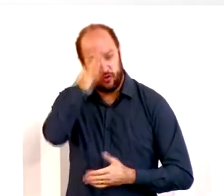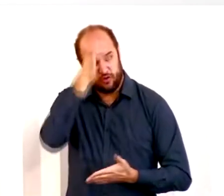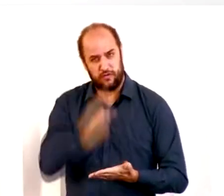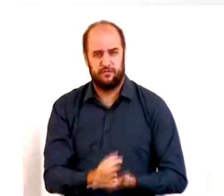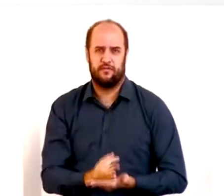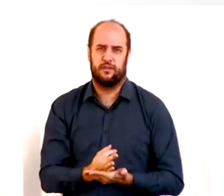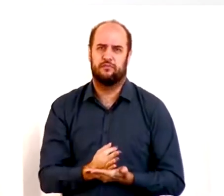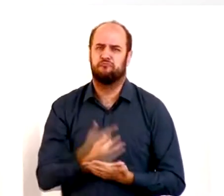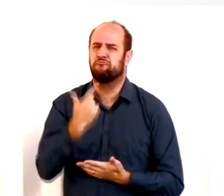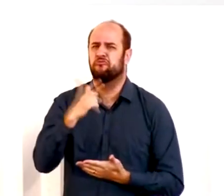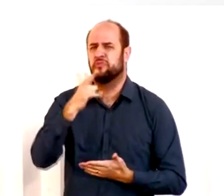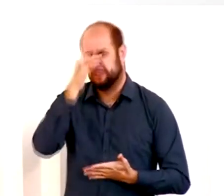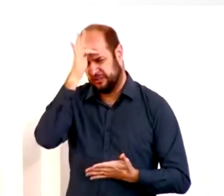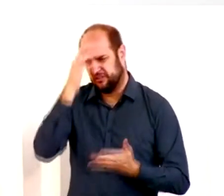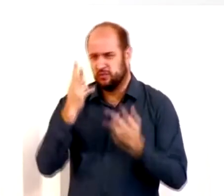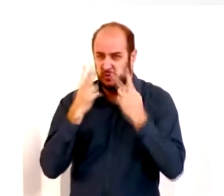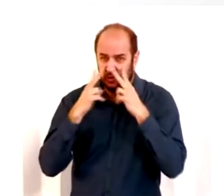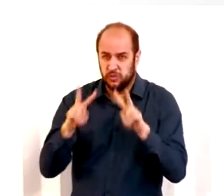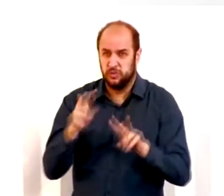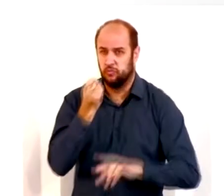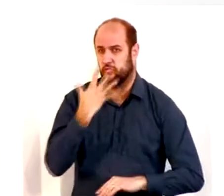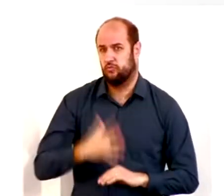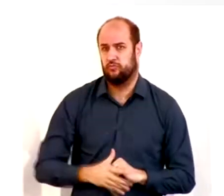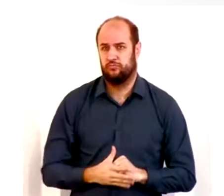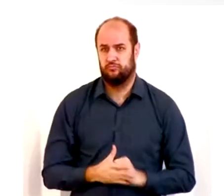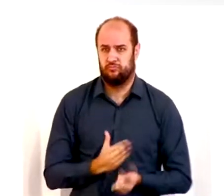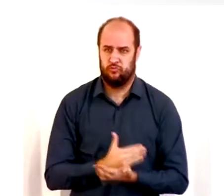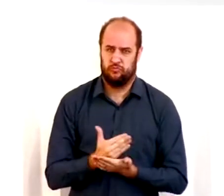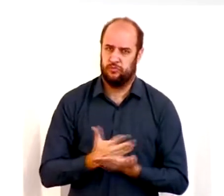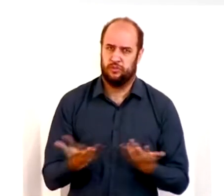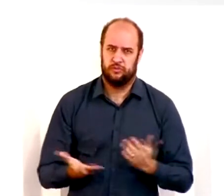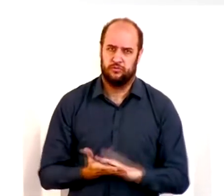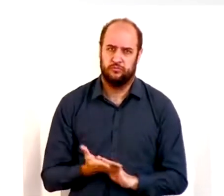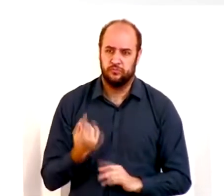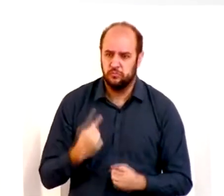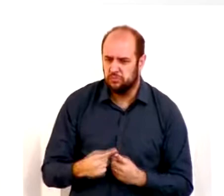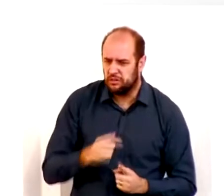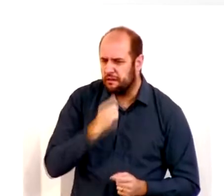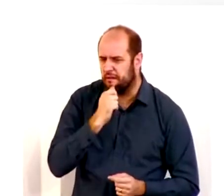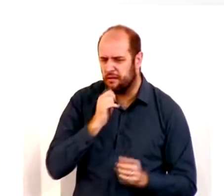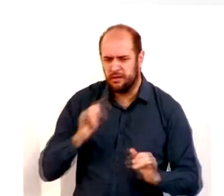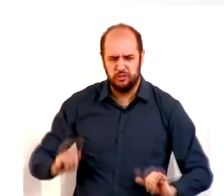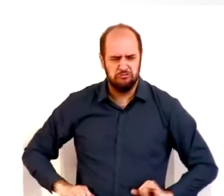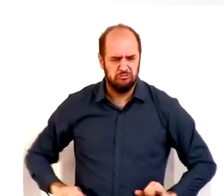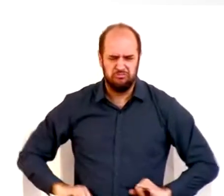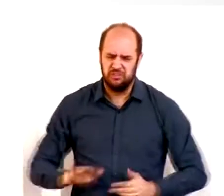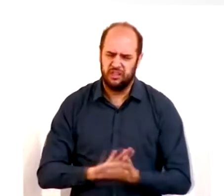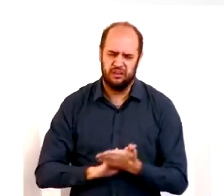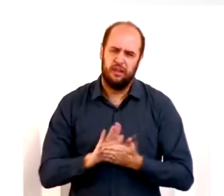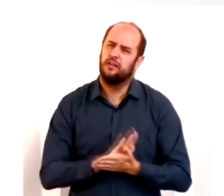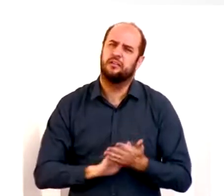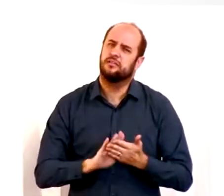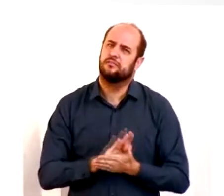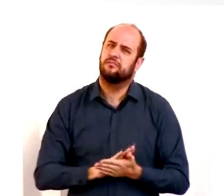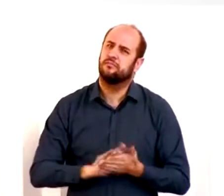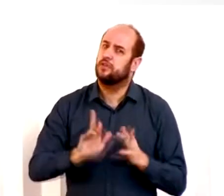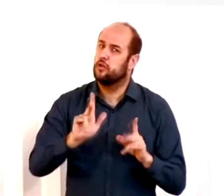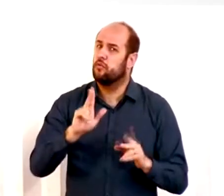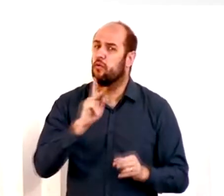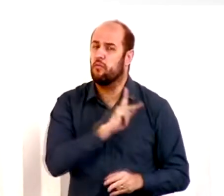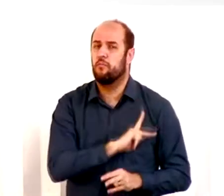momento, ele não tem o bom testemunho, não consegue ter o bom testemunho dos de fora, porque ele ainda não sofreu tudo que tinha de sofrer, como um dia